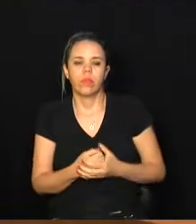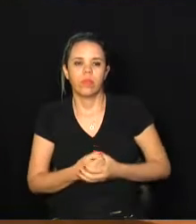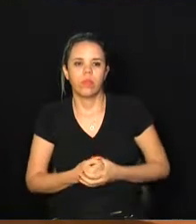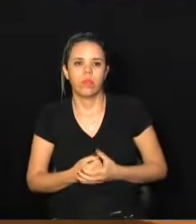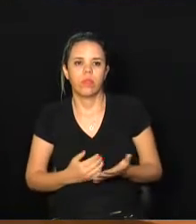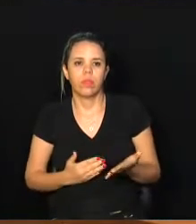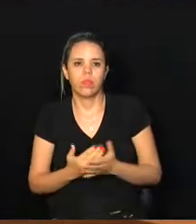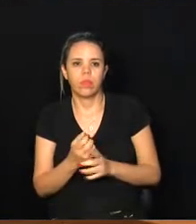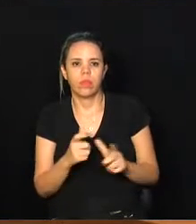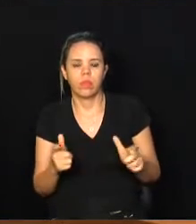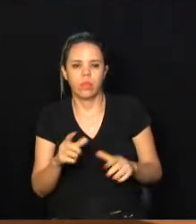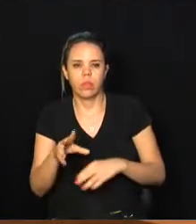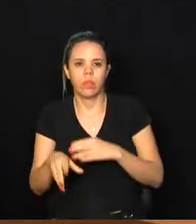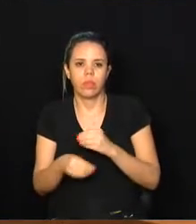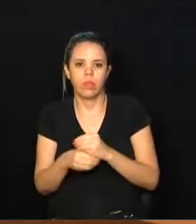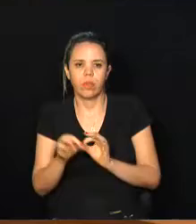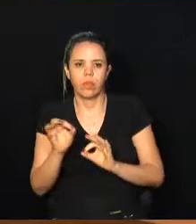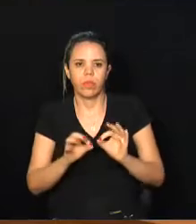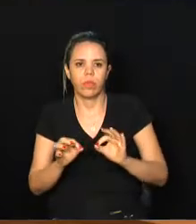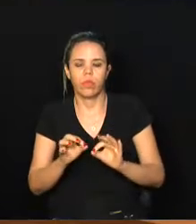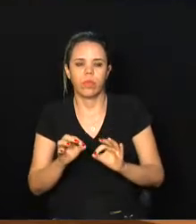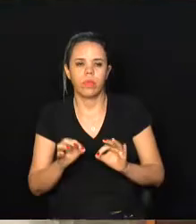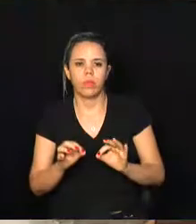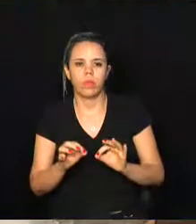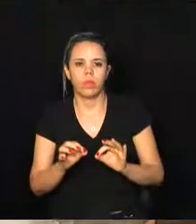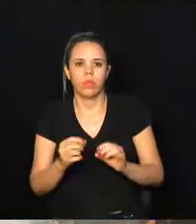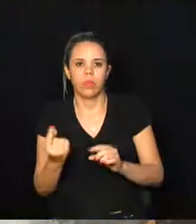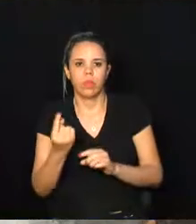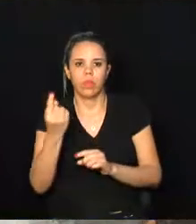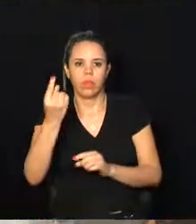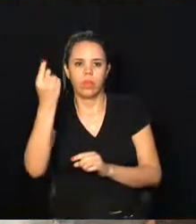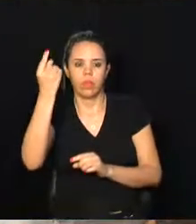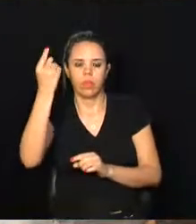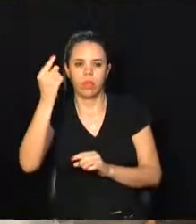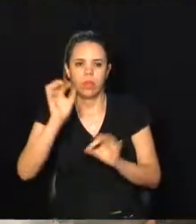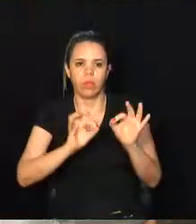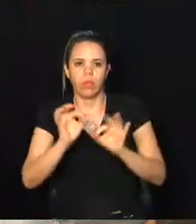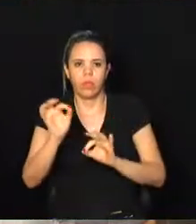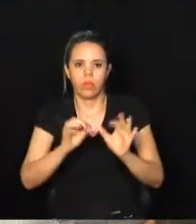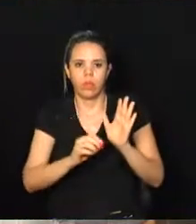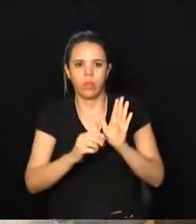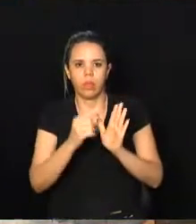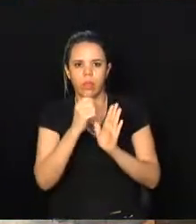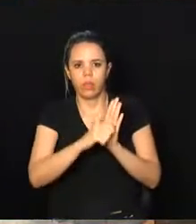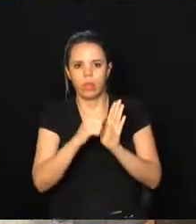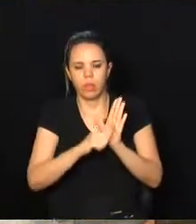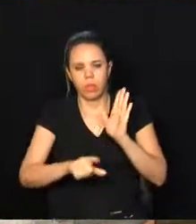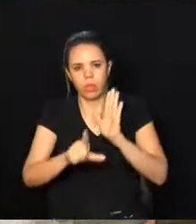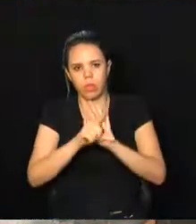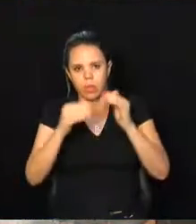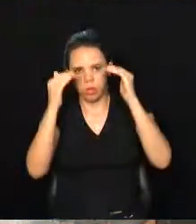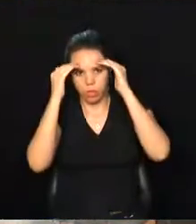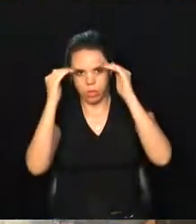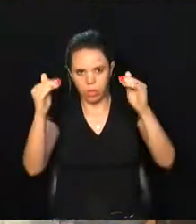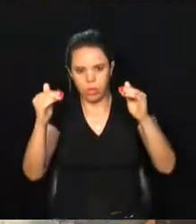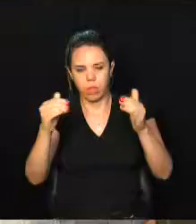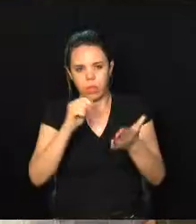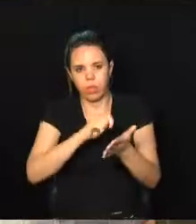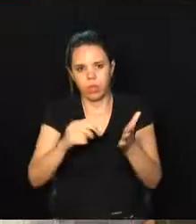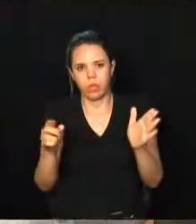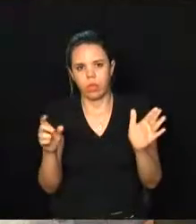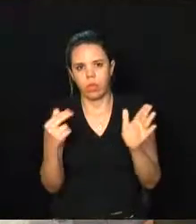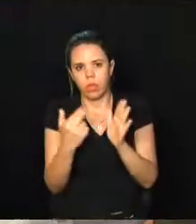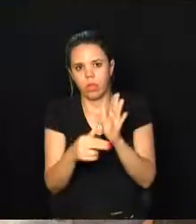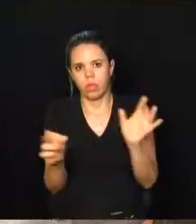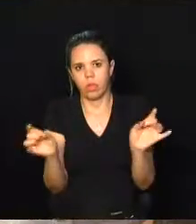aprova um volume em planta e no corte a gente estabelece a altura dele, escreve lá que está seguindo a lei tal, está seguindo a lei tal, assina, acabou.